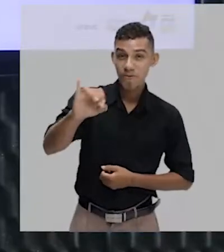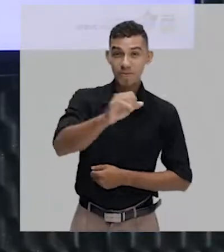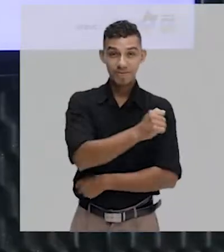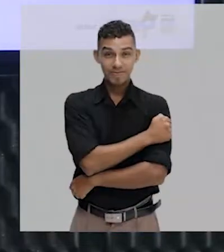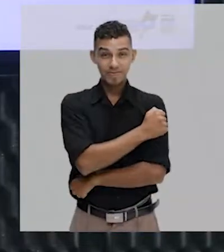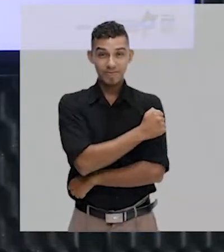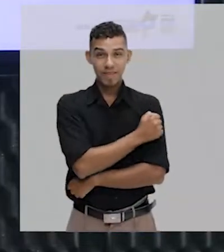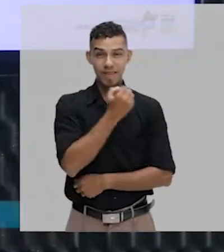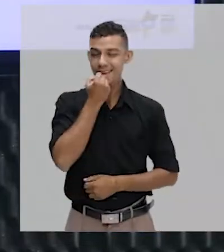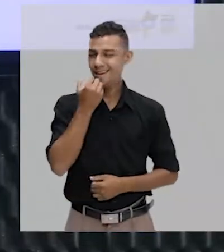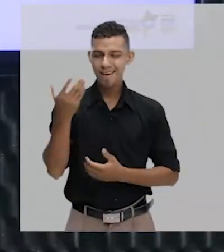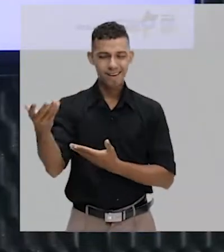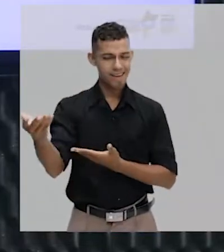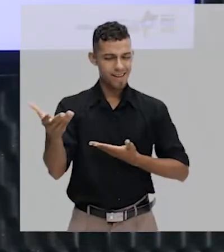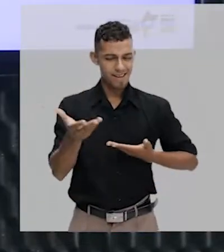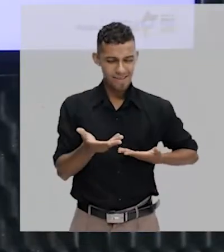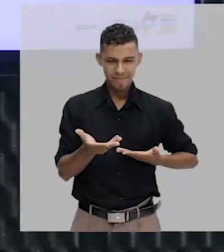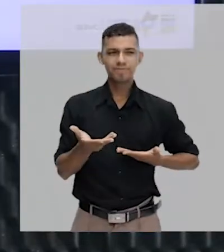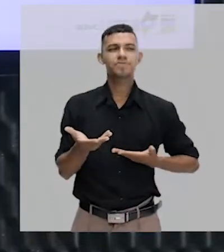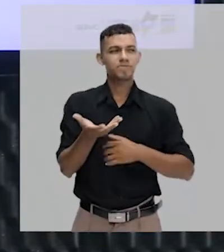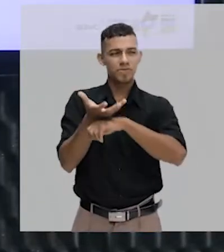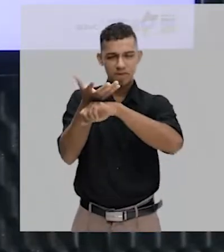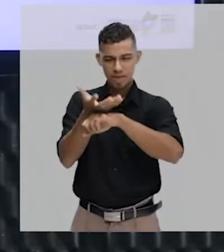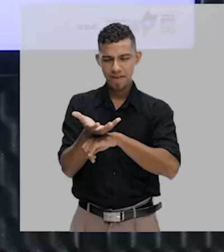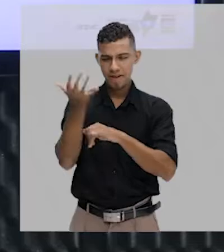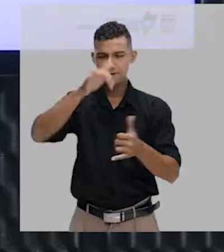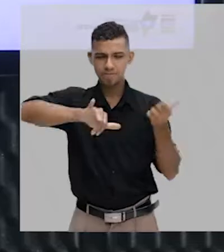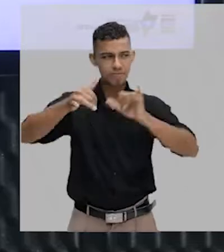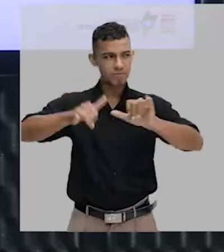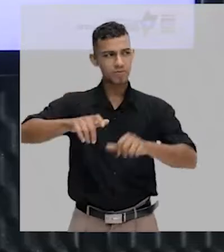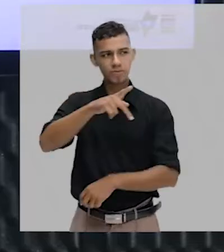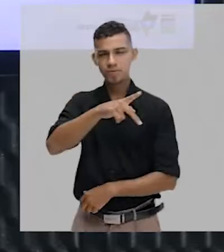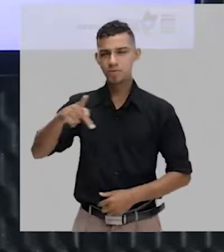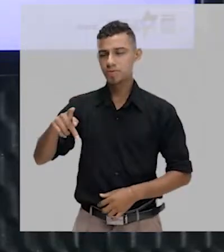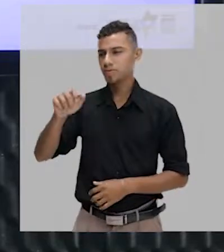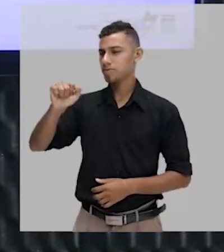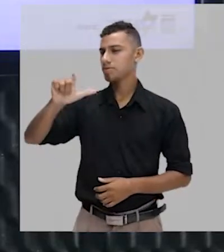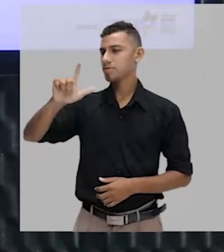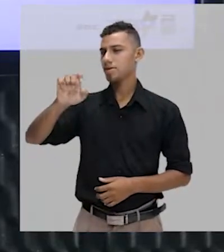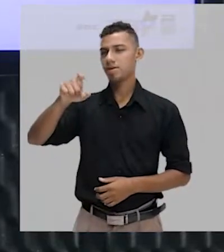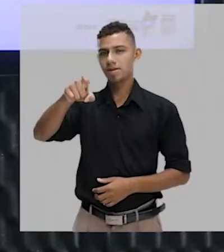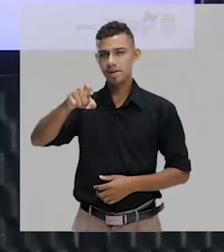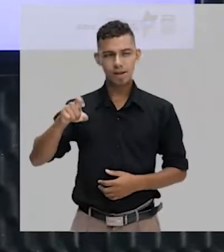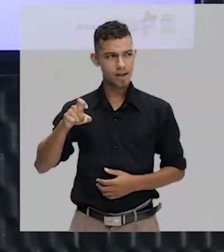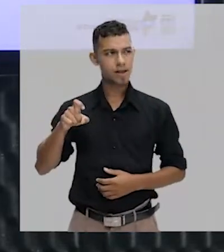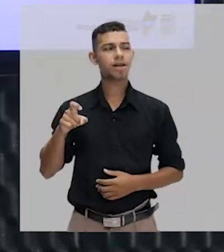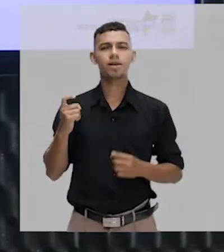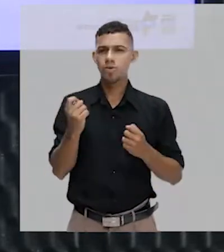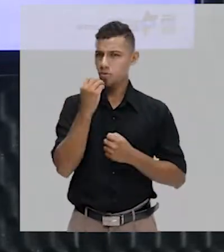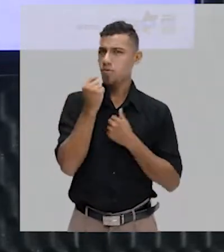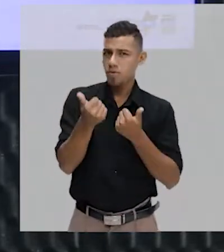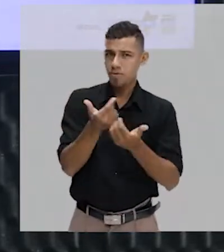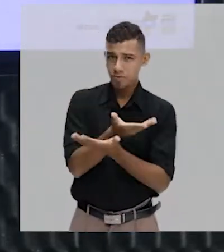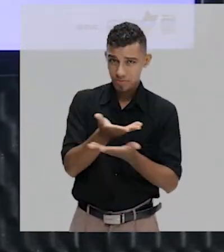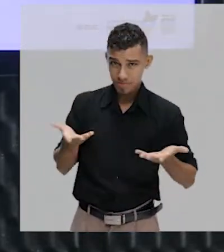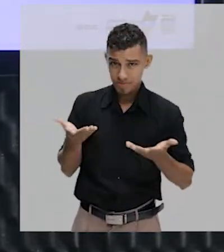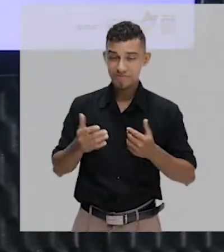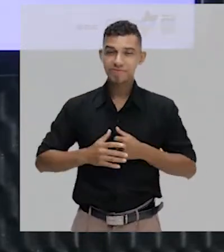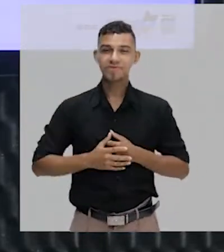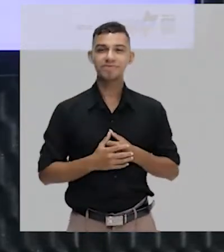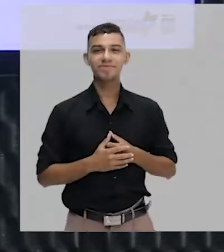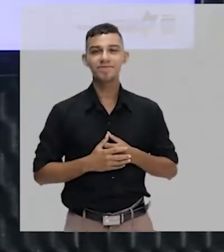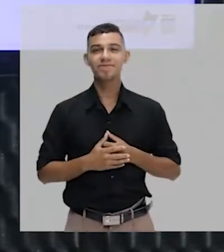turma, sejam todos bem-vindos. Professor Alex Ferreira, professor de Química da plataforma Gonçalves Dias. Tudo bem com vocês, turma?